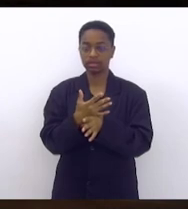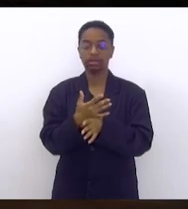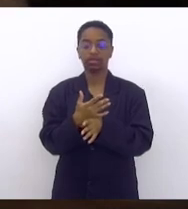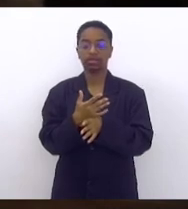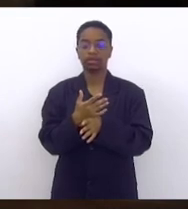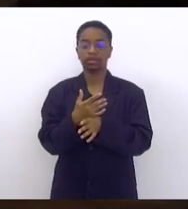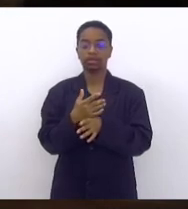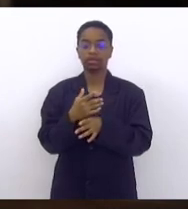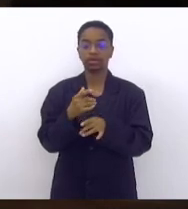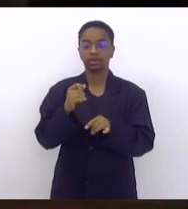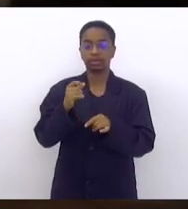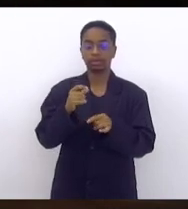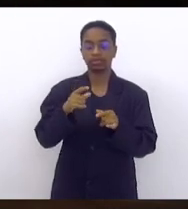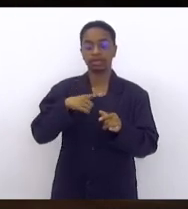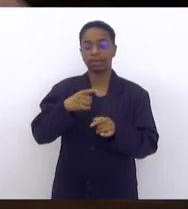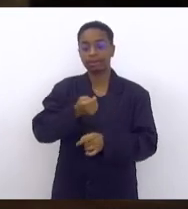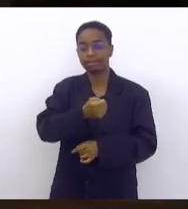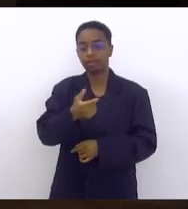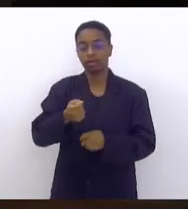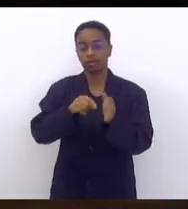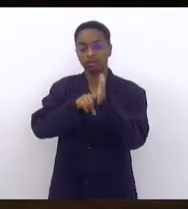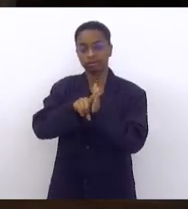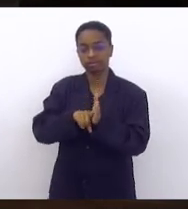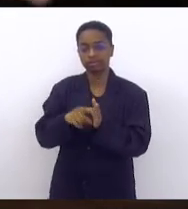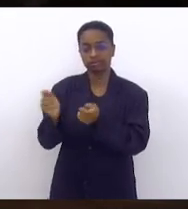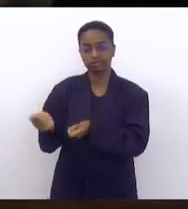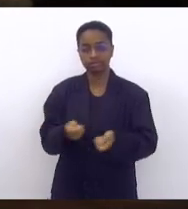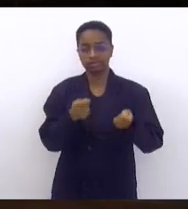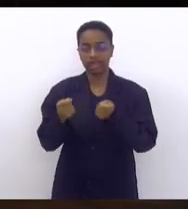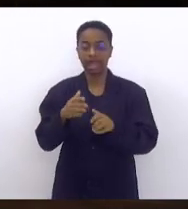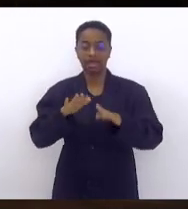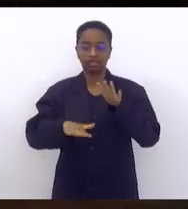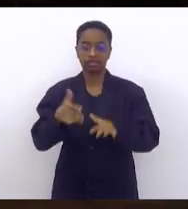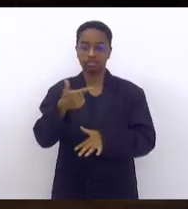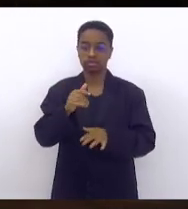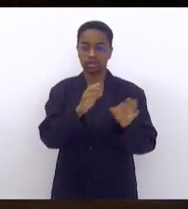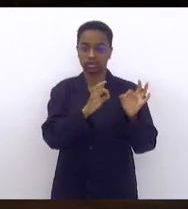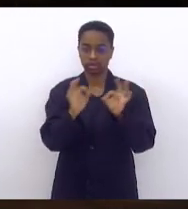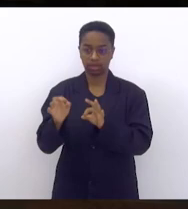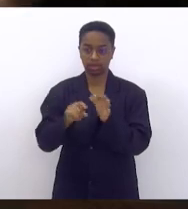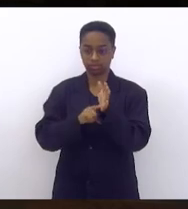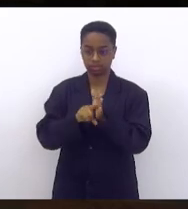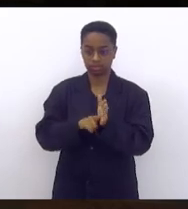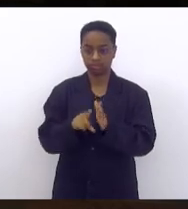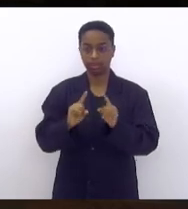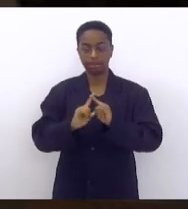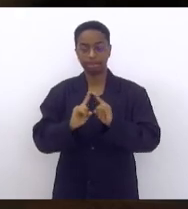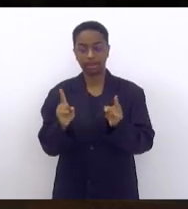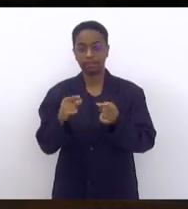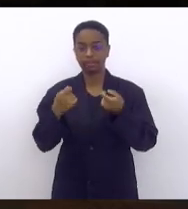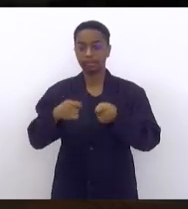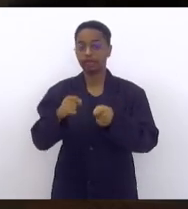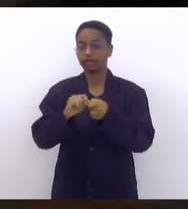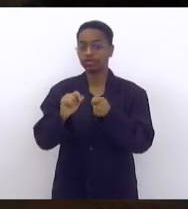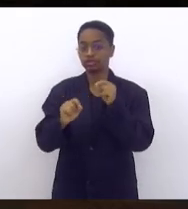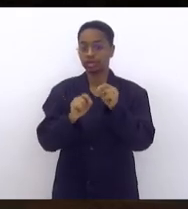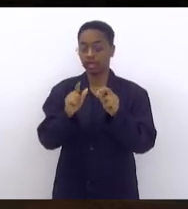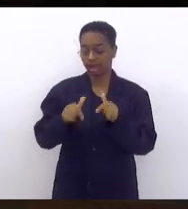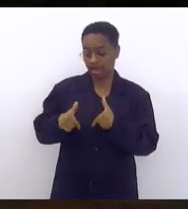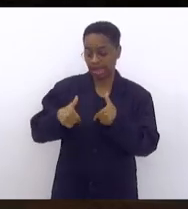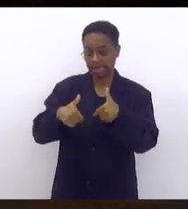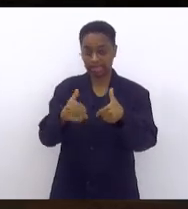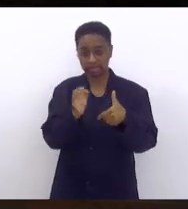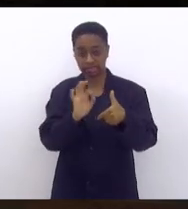compra, poucas fazem exame periódico, a grande maioria não faz nenhum exame periódico. O Ministério da Saúde, que deveria fazer nenhuma ação, nem